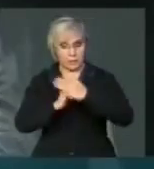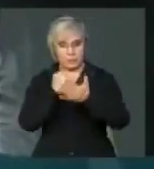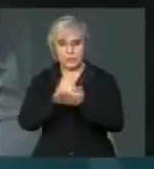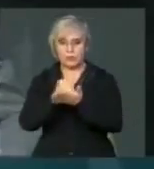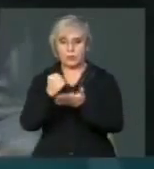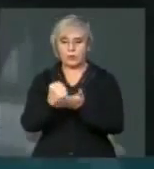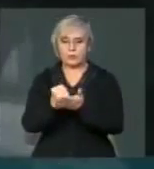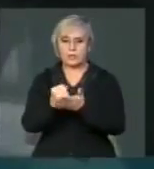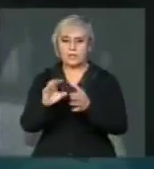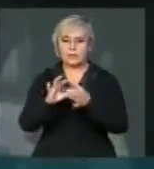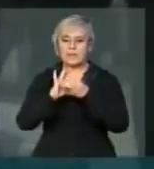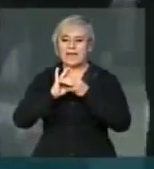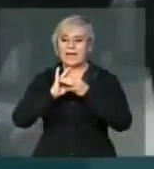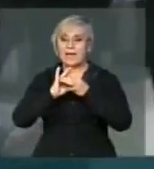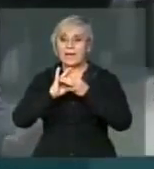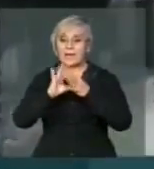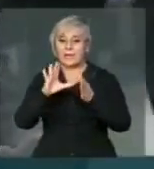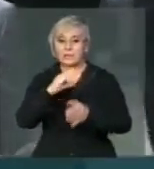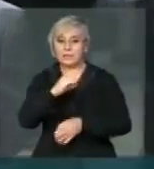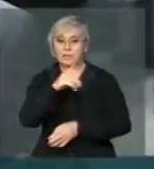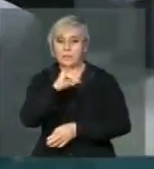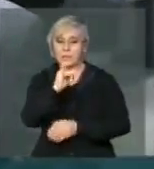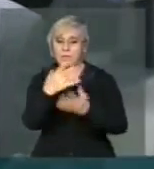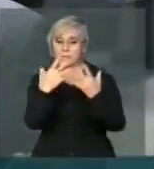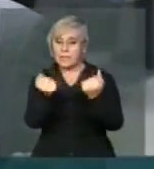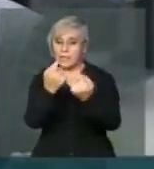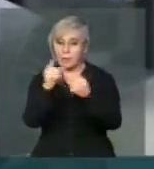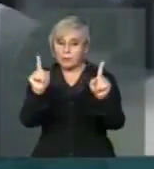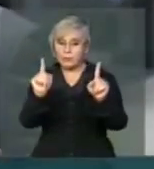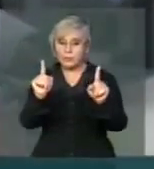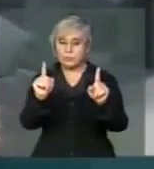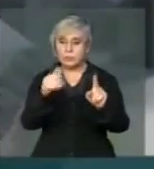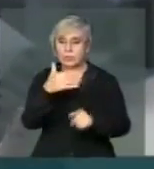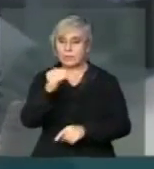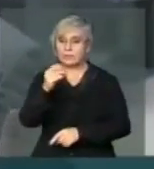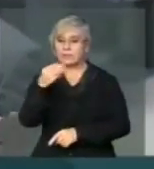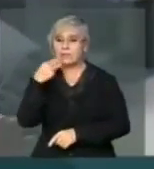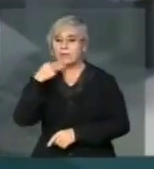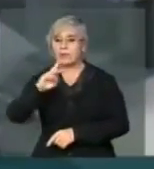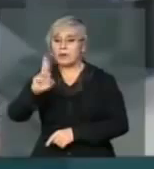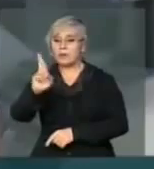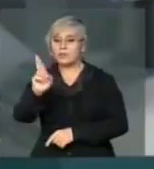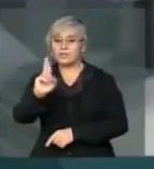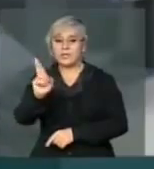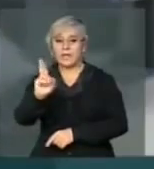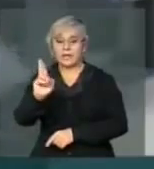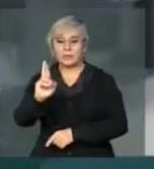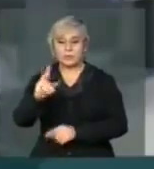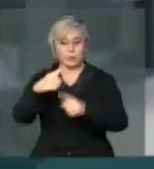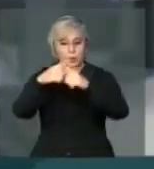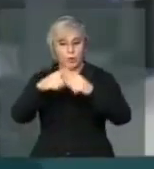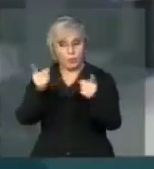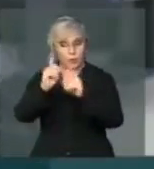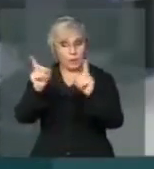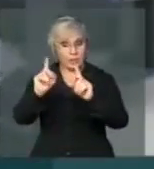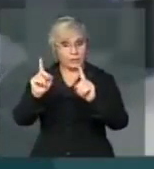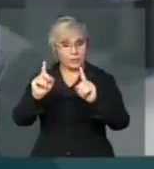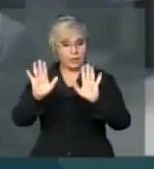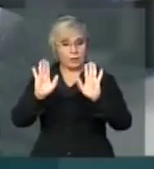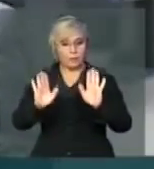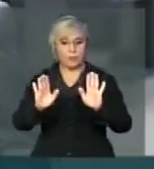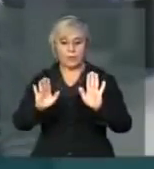sem autorização da CPI por R$1 milhão. Sem concorrência. Não houve disputa. A indicação é a